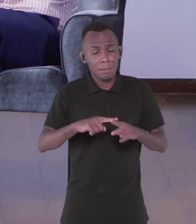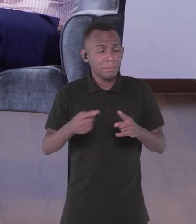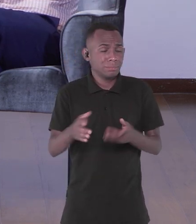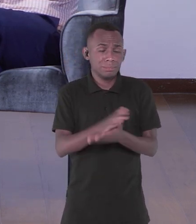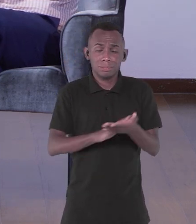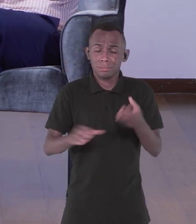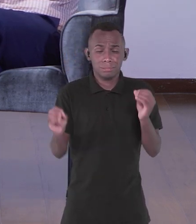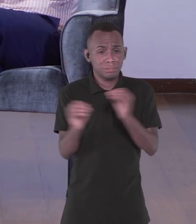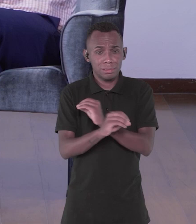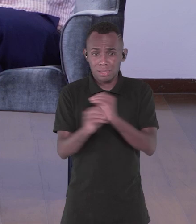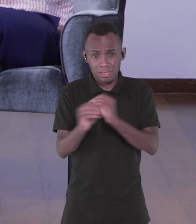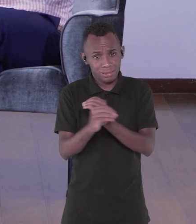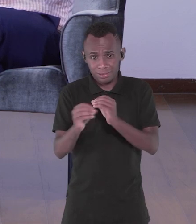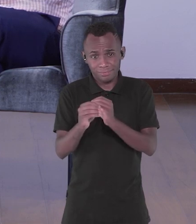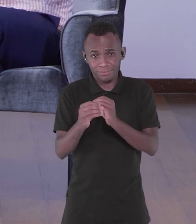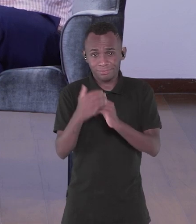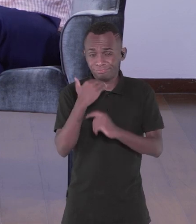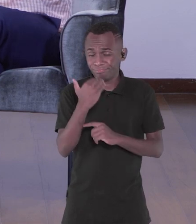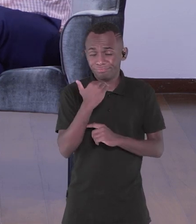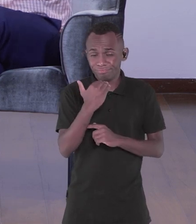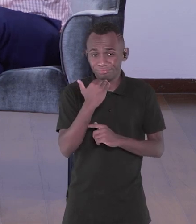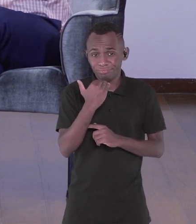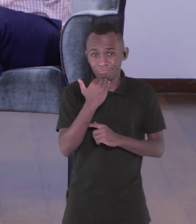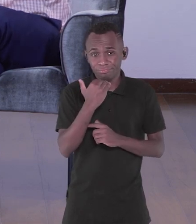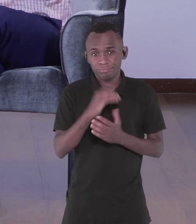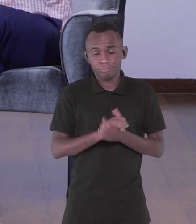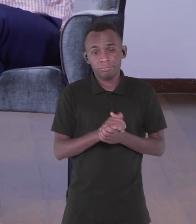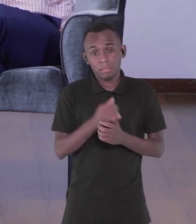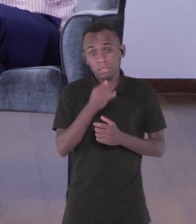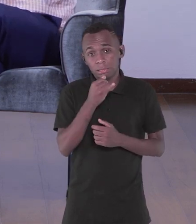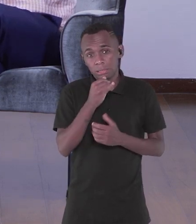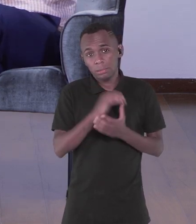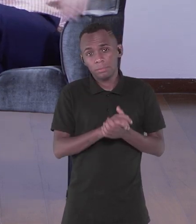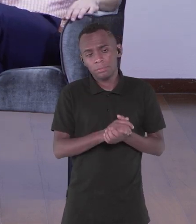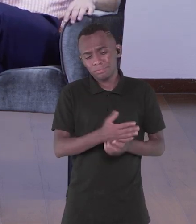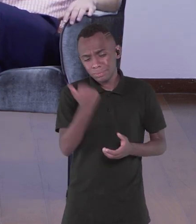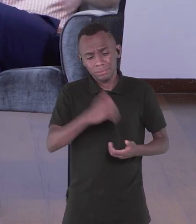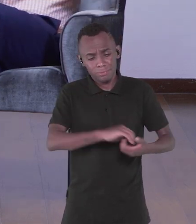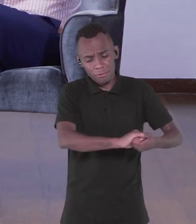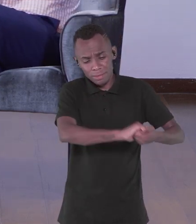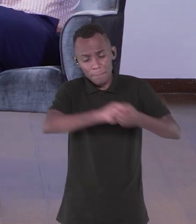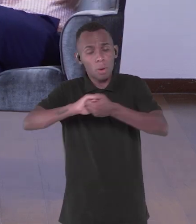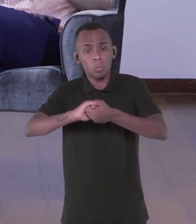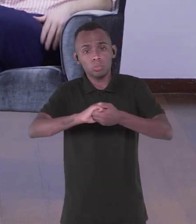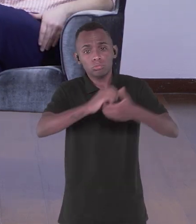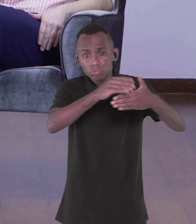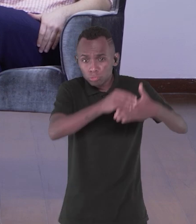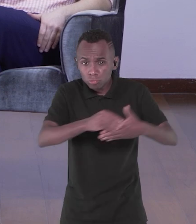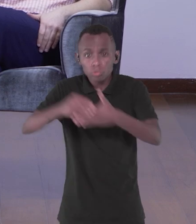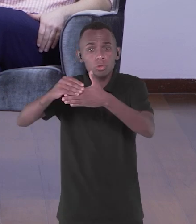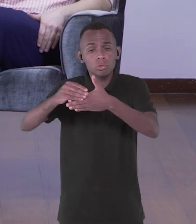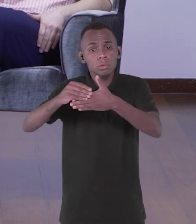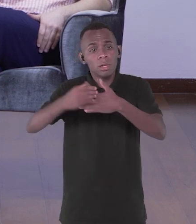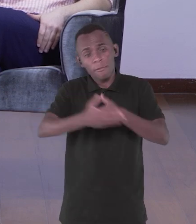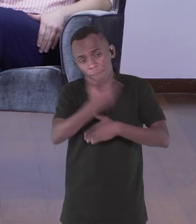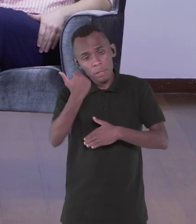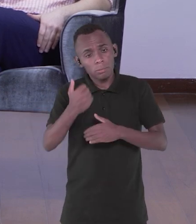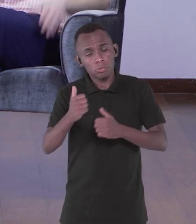que talvez tenha um maior impacto é você falar, olha, me dá a mão, vamos lá, deixa eu te trazer então lá para